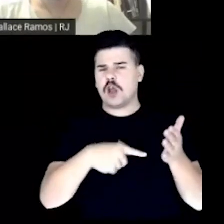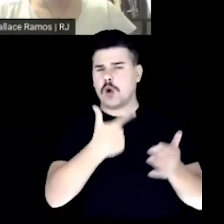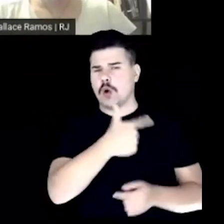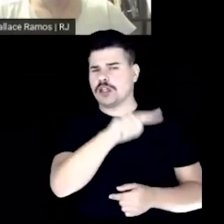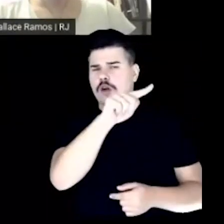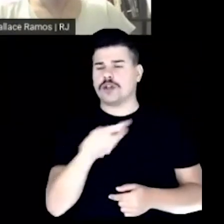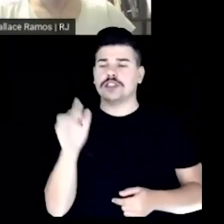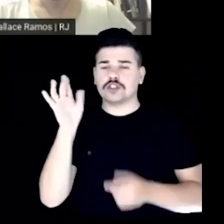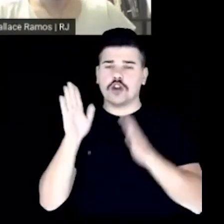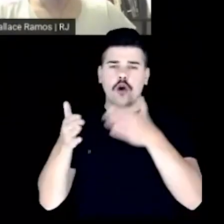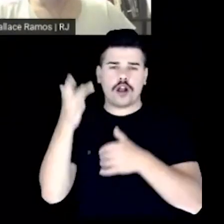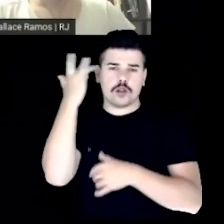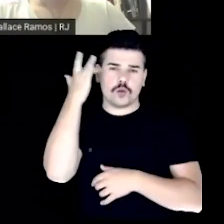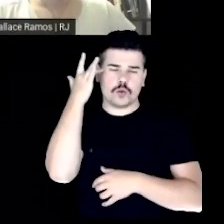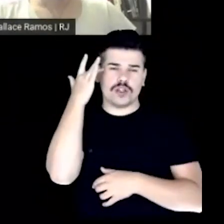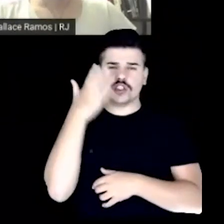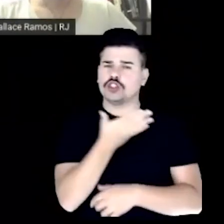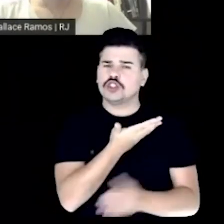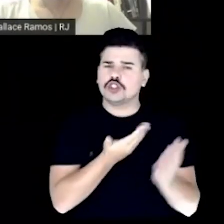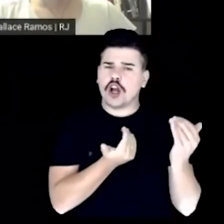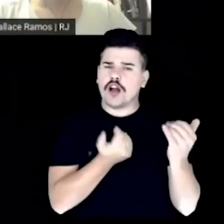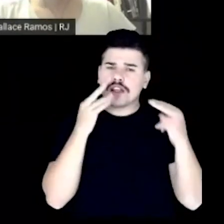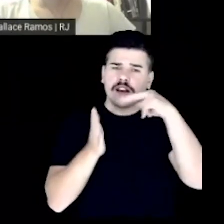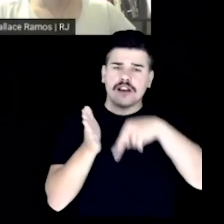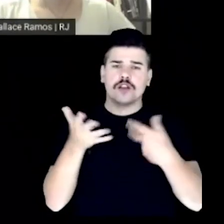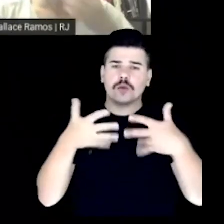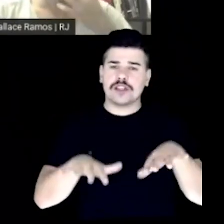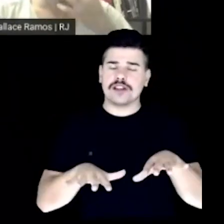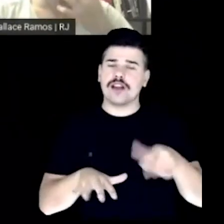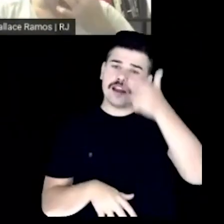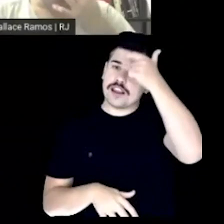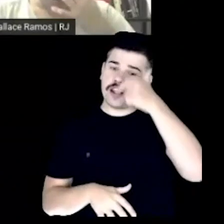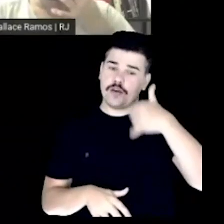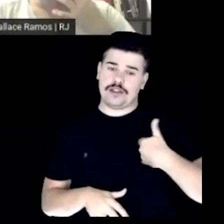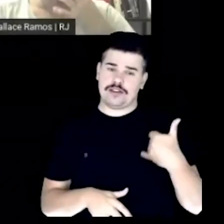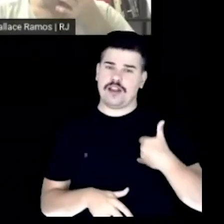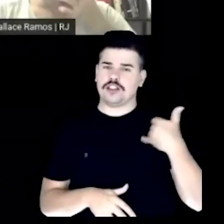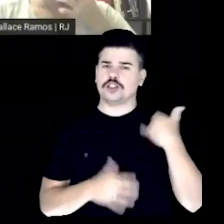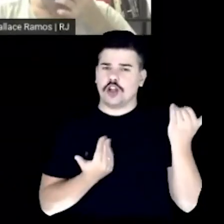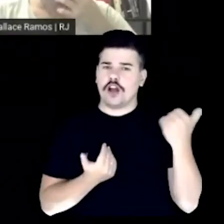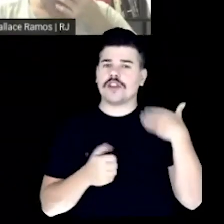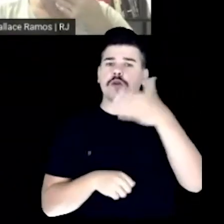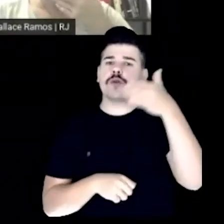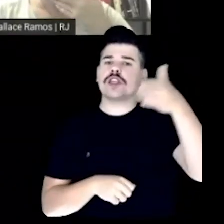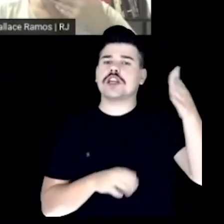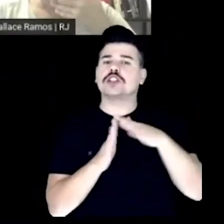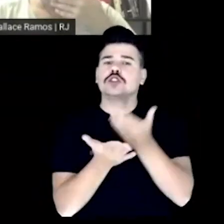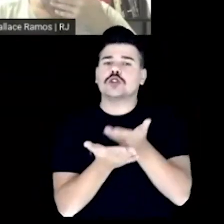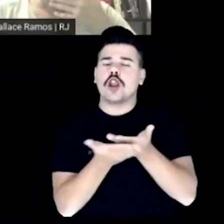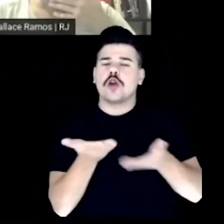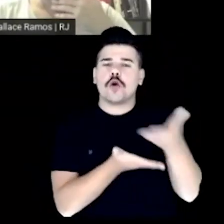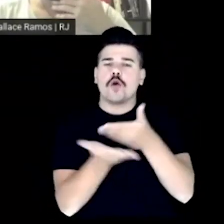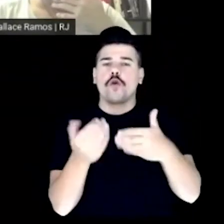ah, vai ler outra coisa, não é para ti, sabe? E eu comecei, justo pela minha idade, eu comecei a ir muito em escola. E eu